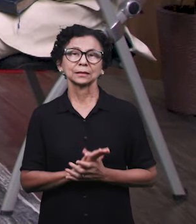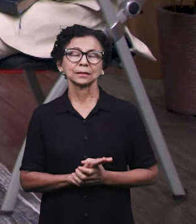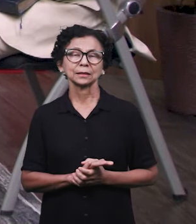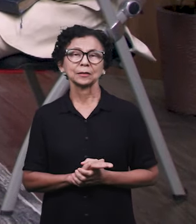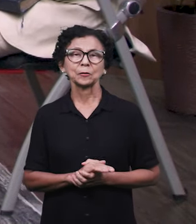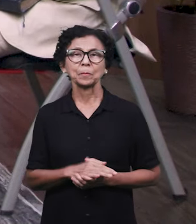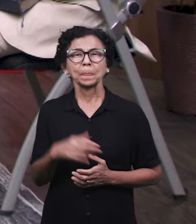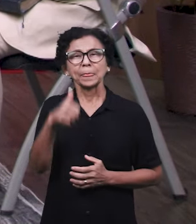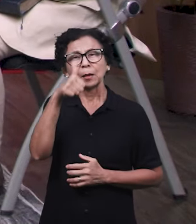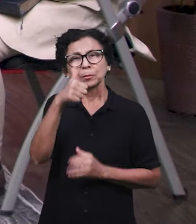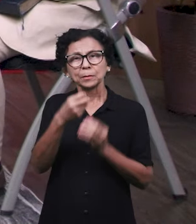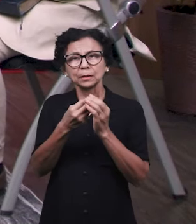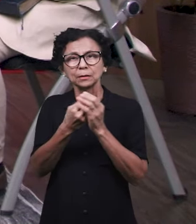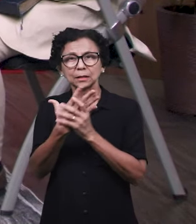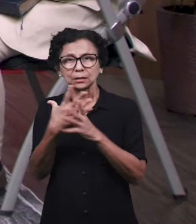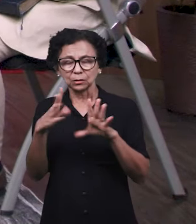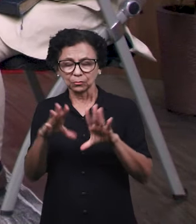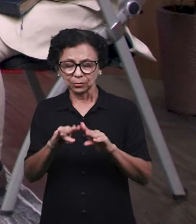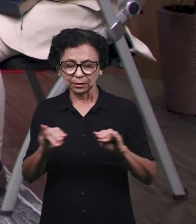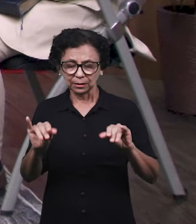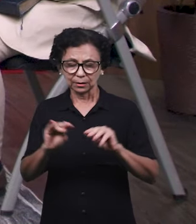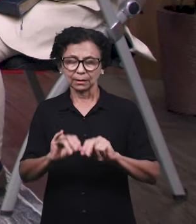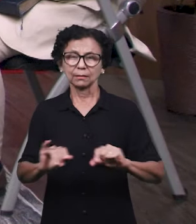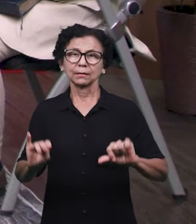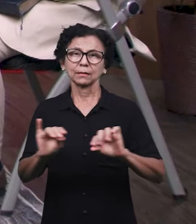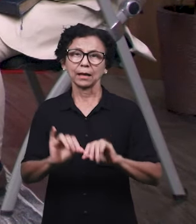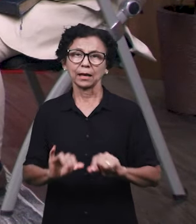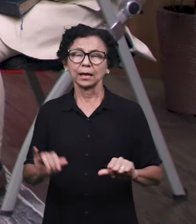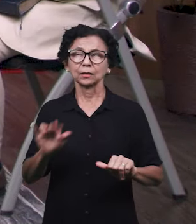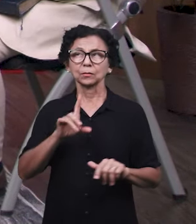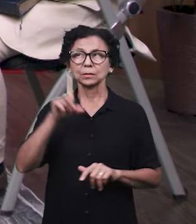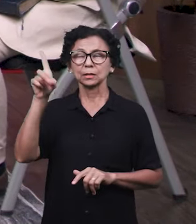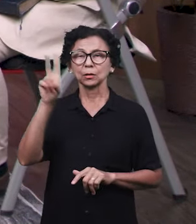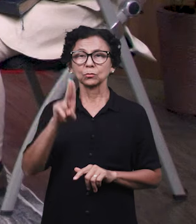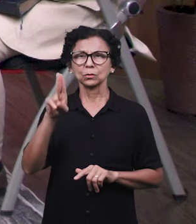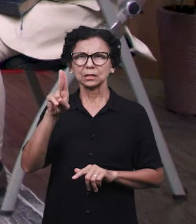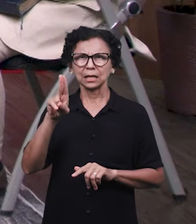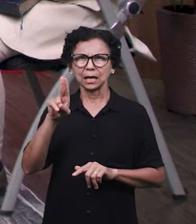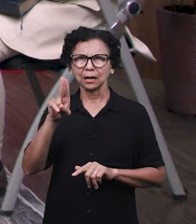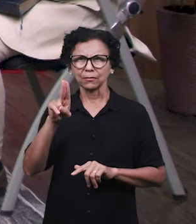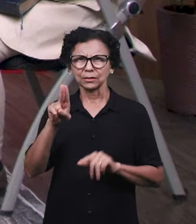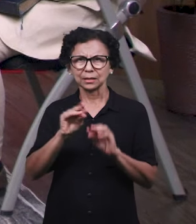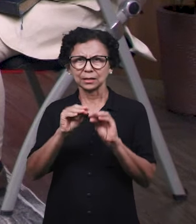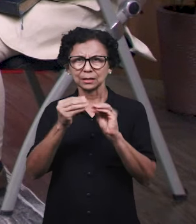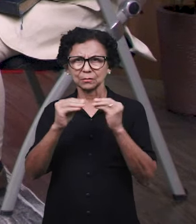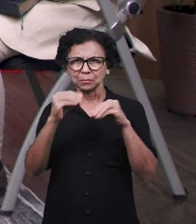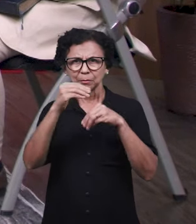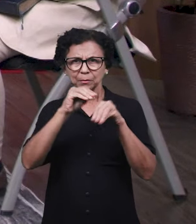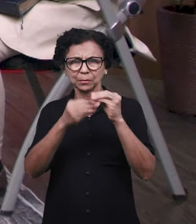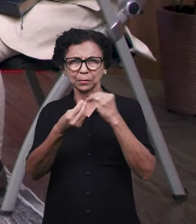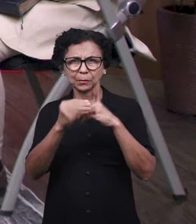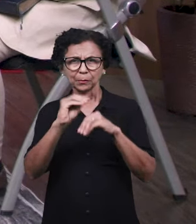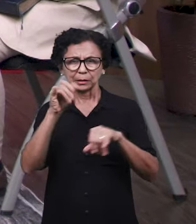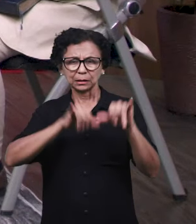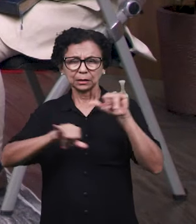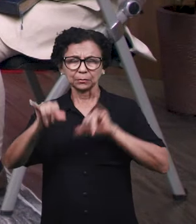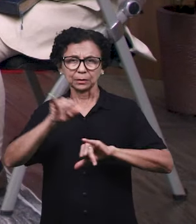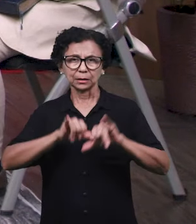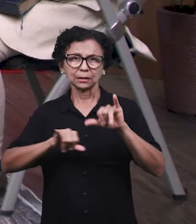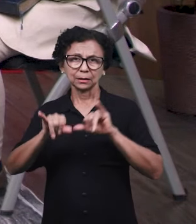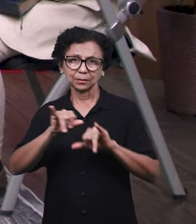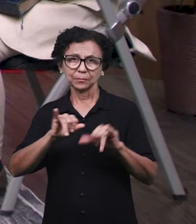aquelas propriedades químicas, então, para constituir a vida. E a gente vai ter Outras publicações também, se puder passar a